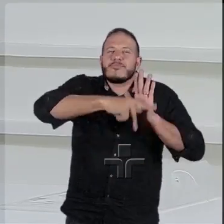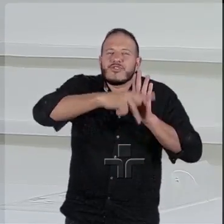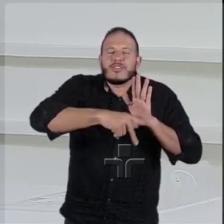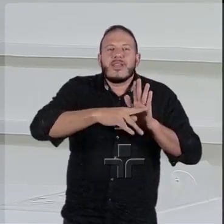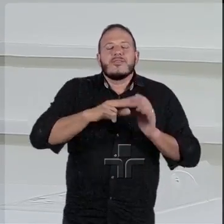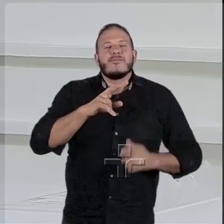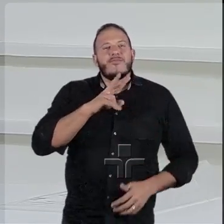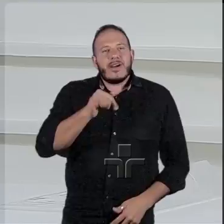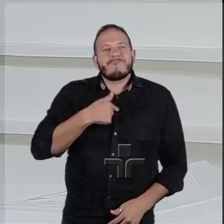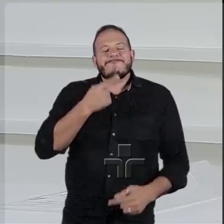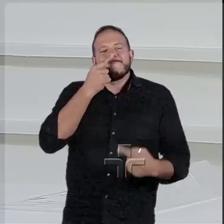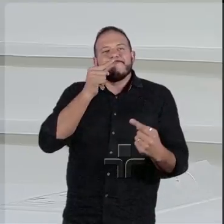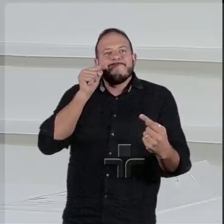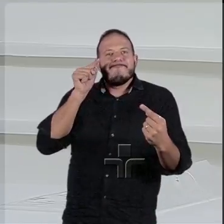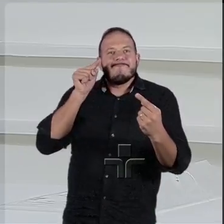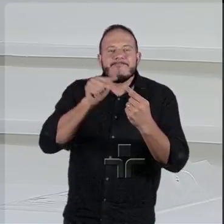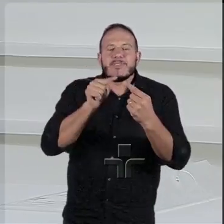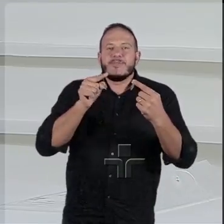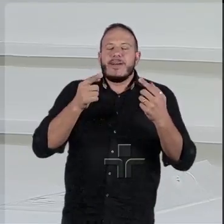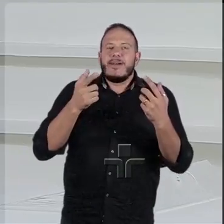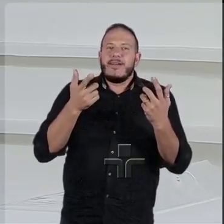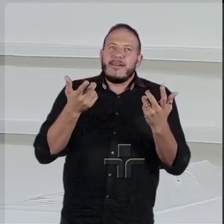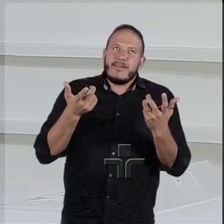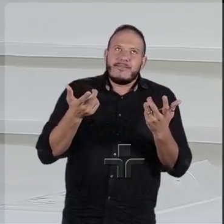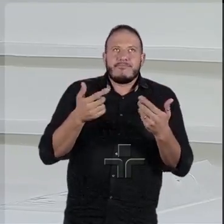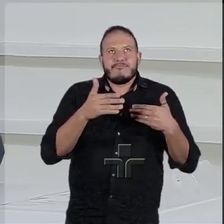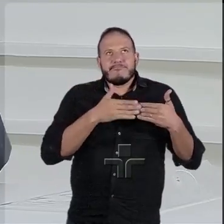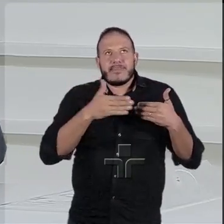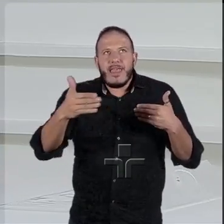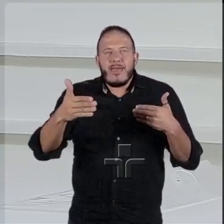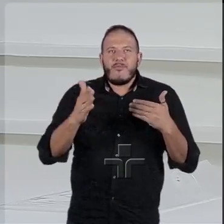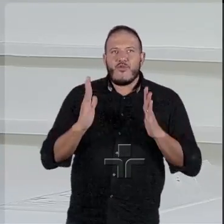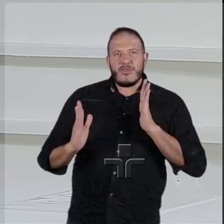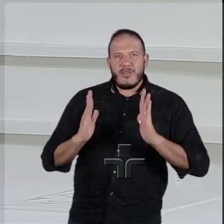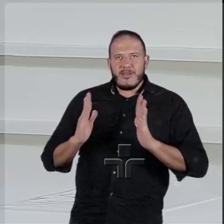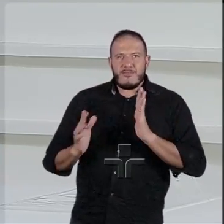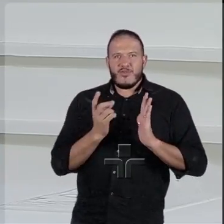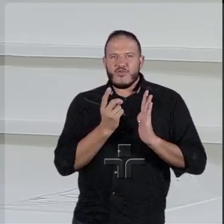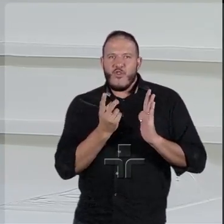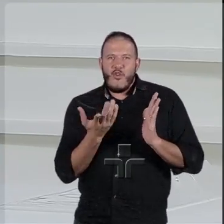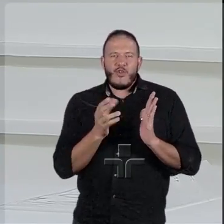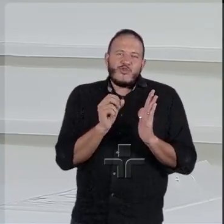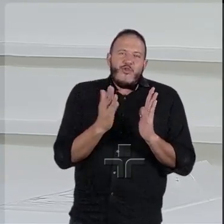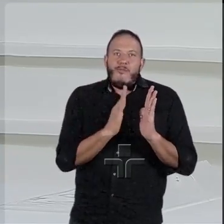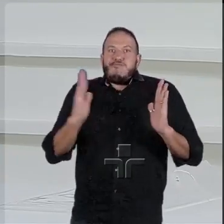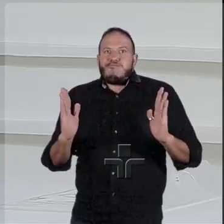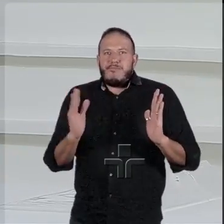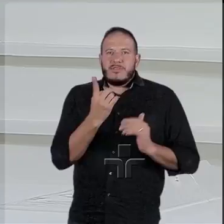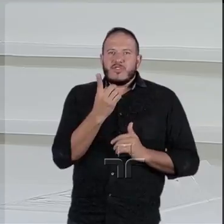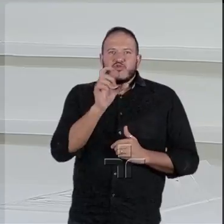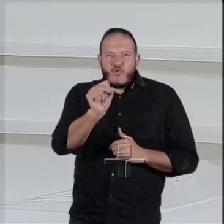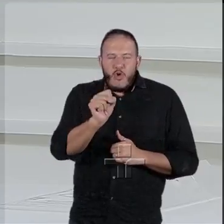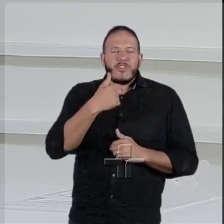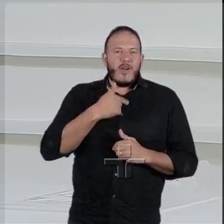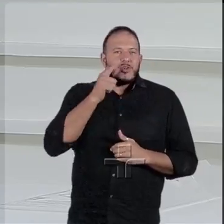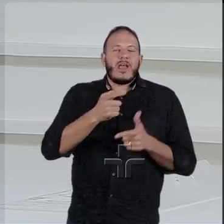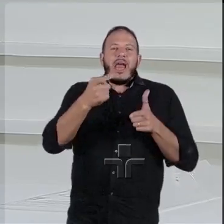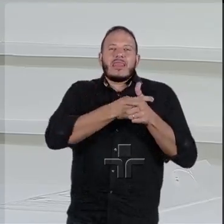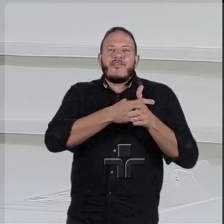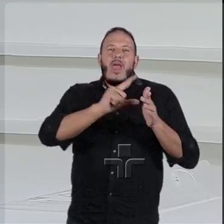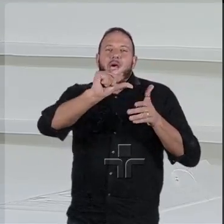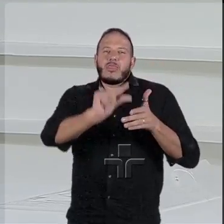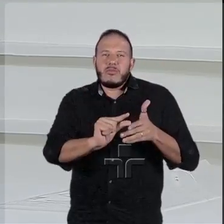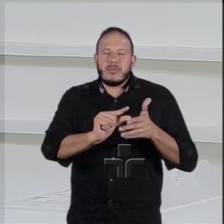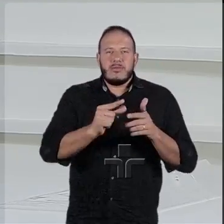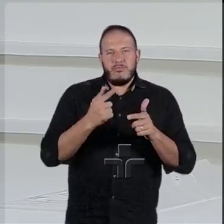ele vai conseguir, com 12 ou 18 anos, reduzir o déficit. Porque o problema não